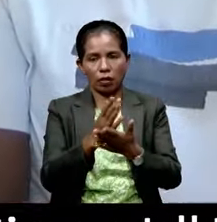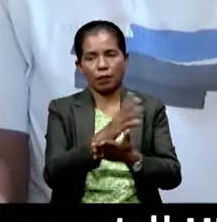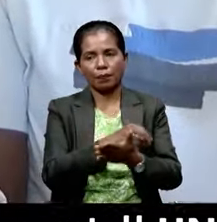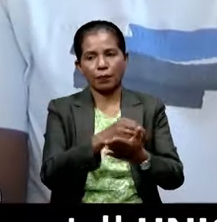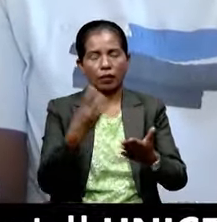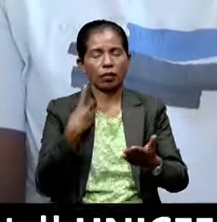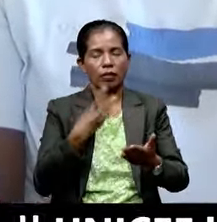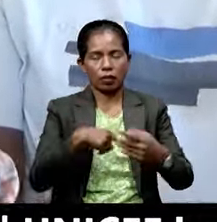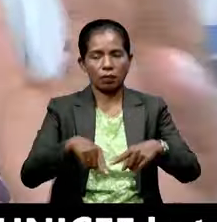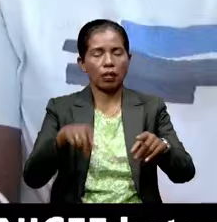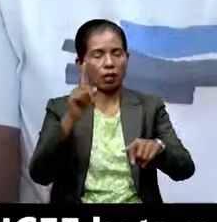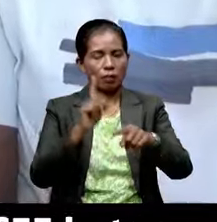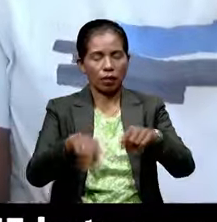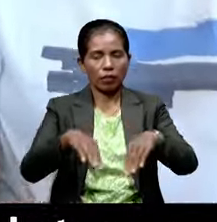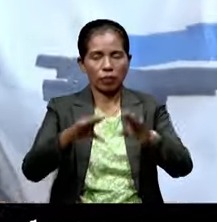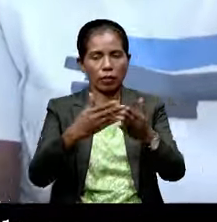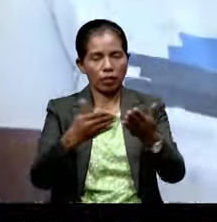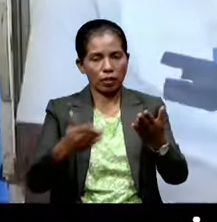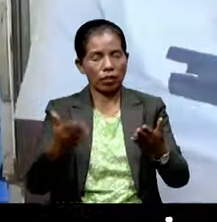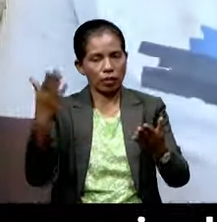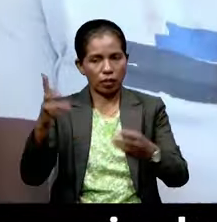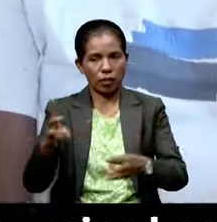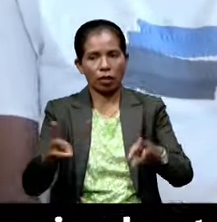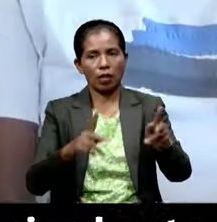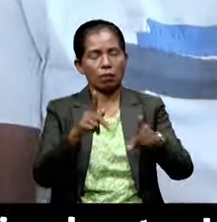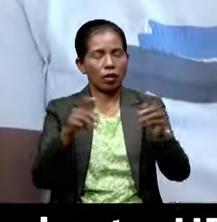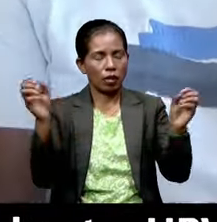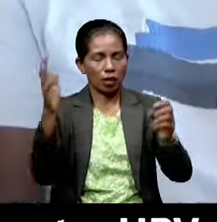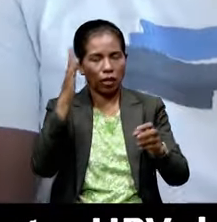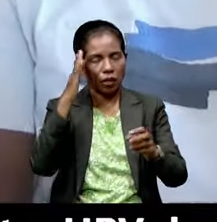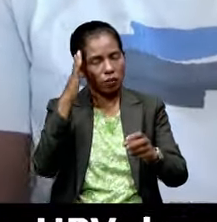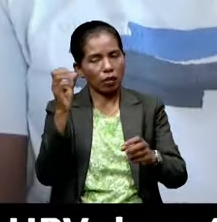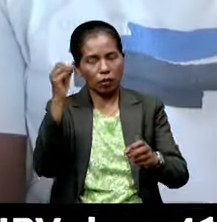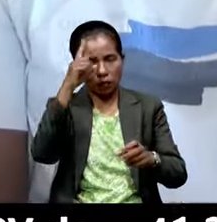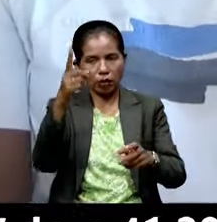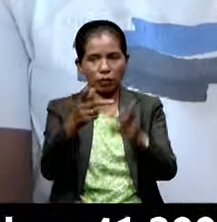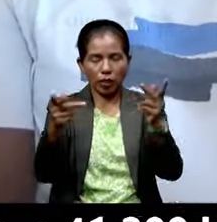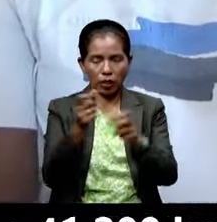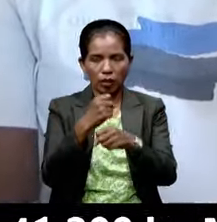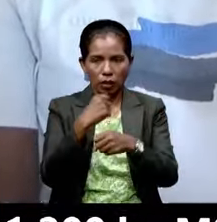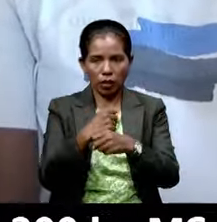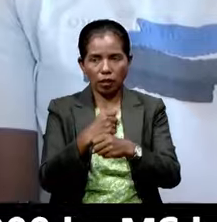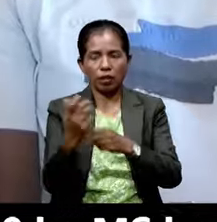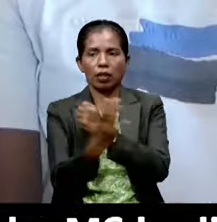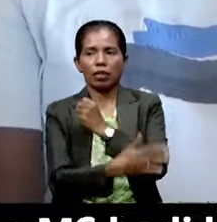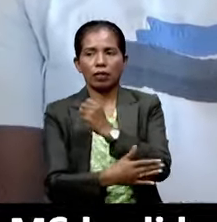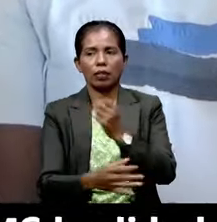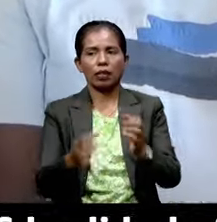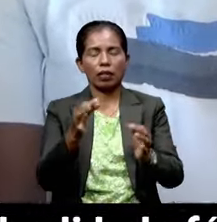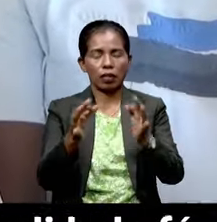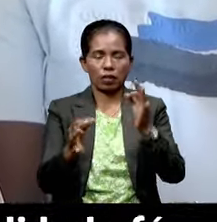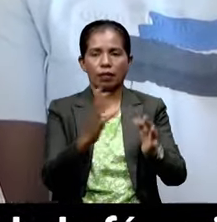haruka ekipa tumba para tu prende lai wahira benoros lai konsensi lai la comprende fatini batu halo zahri imba itu nya nasau imaze imba itu